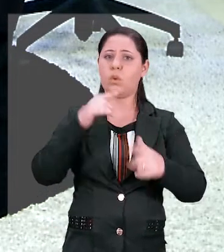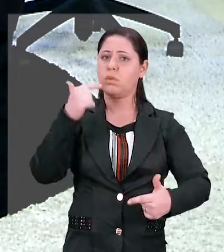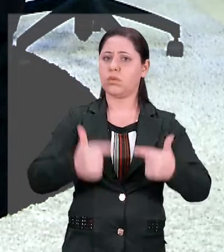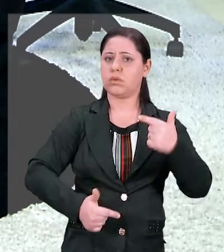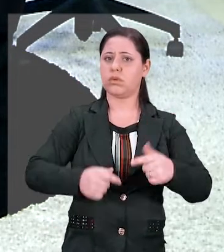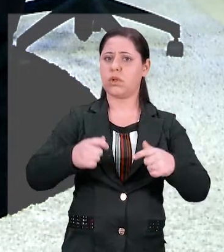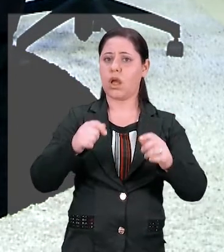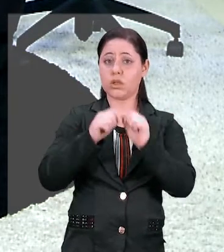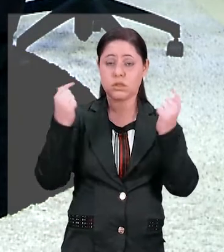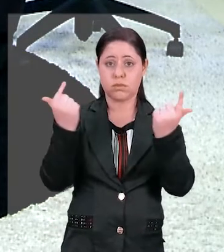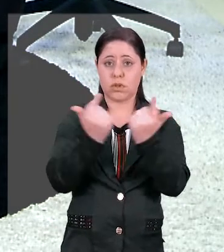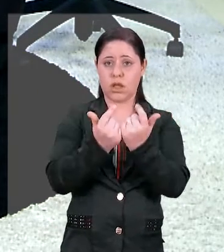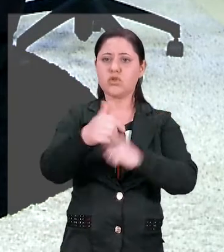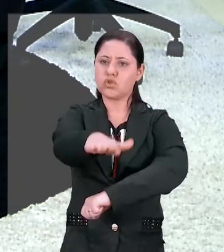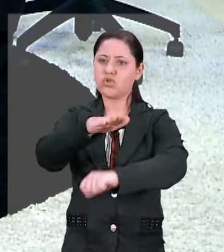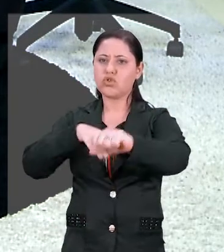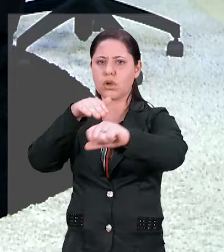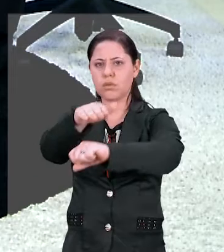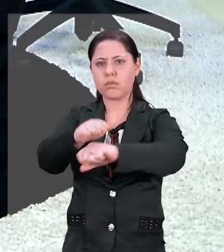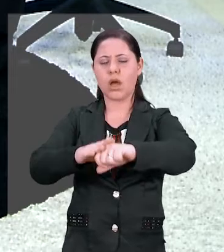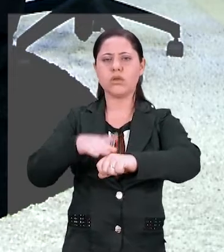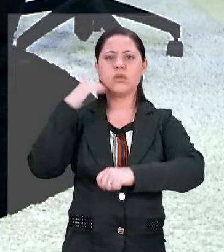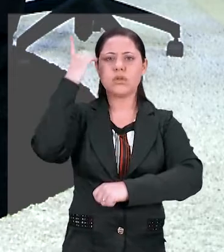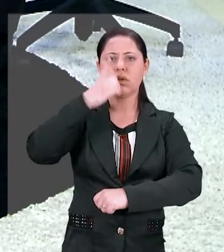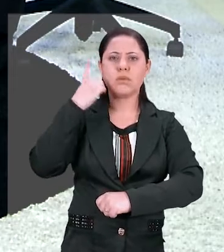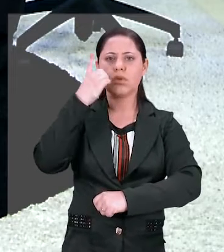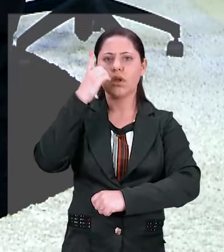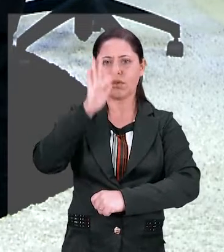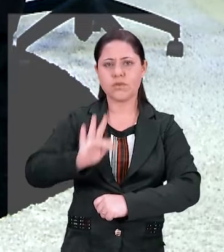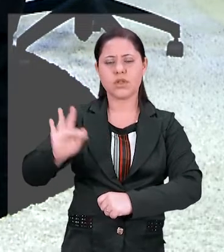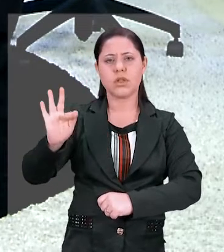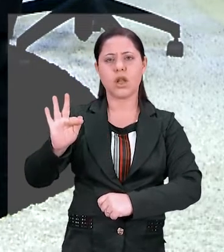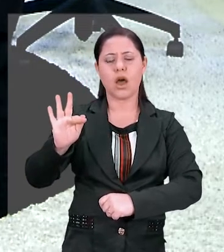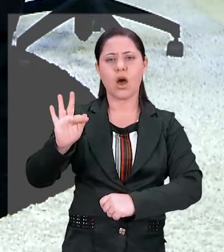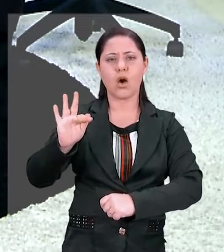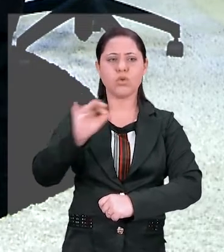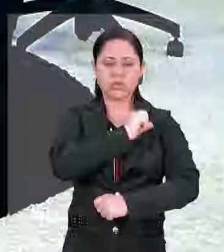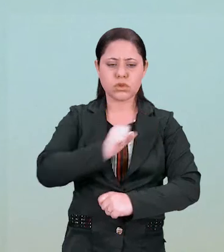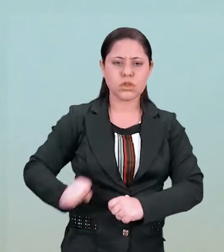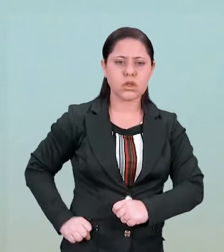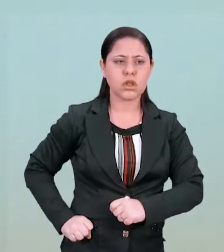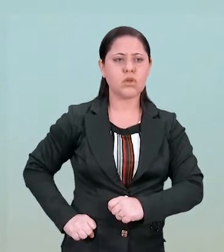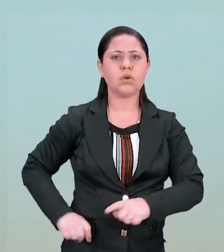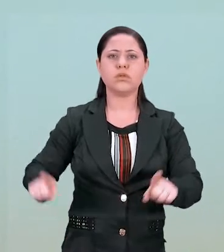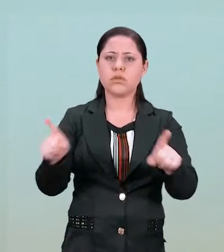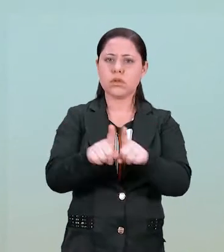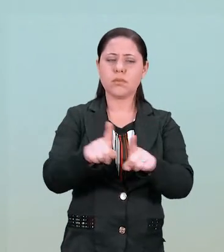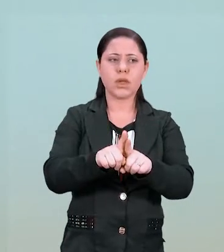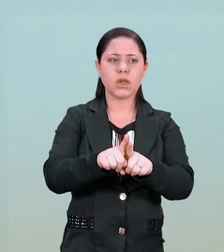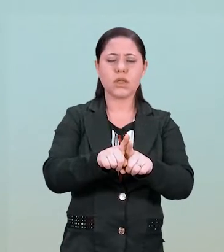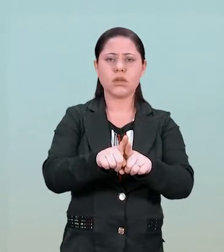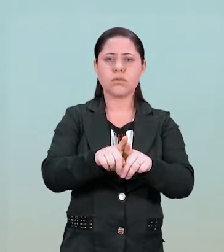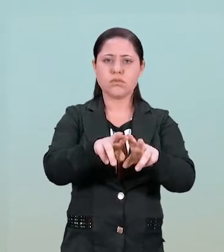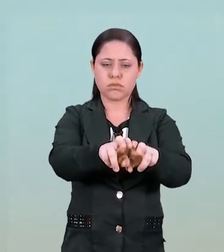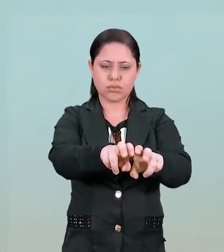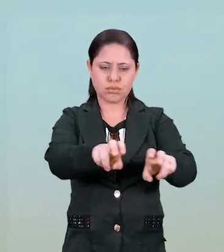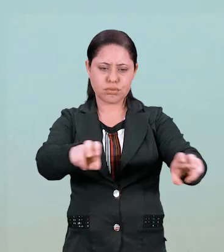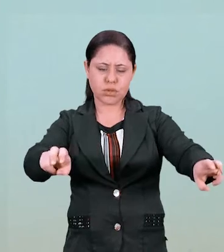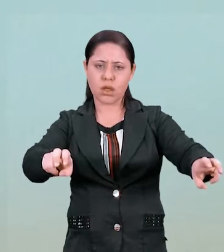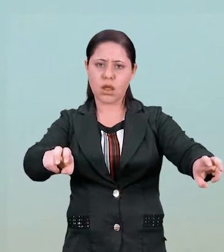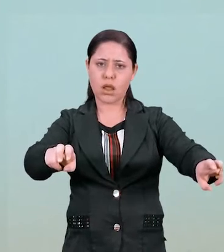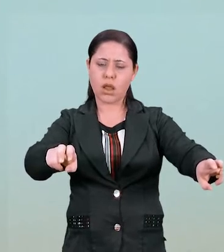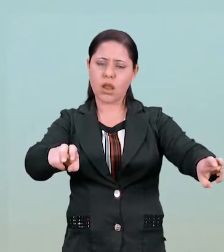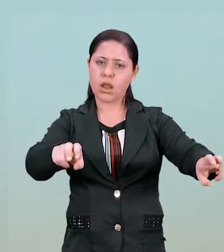esses deputados federais, nossos senadores, para bater na mesa do presidente lá. Você parece que esteve lá há pouco tempo lá com o Sérgio